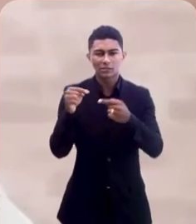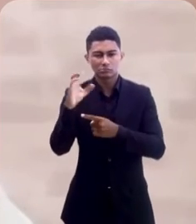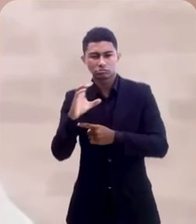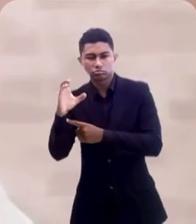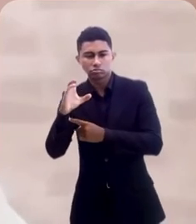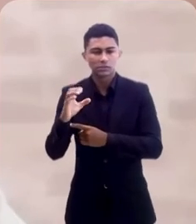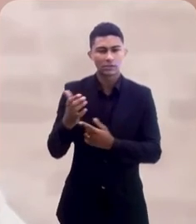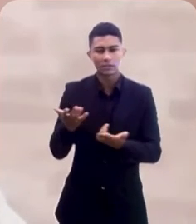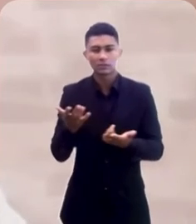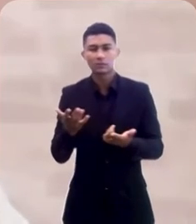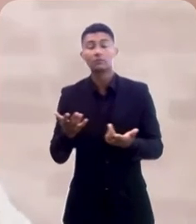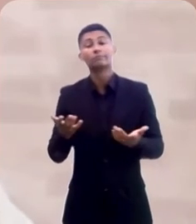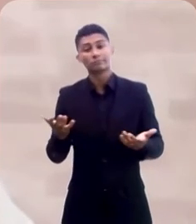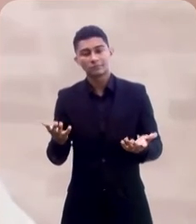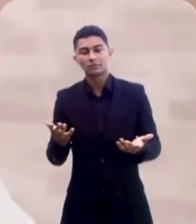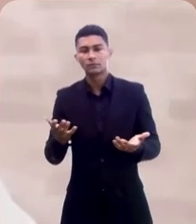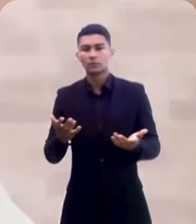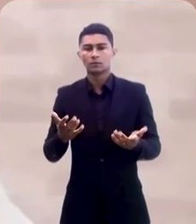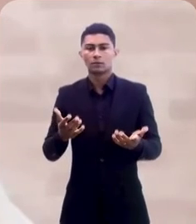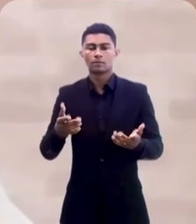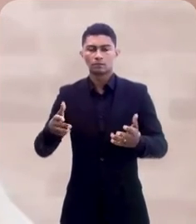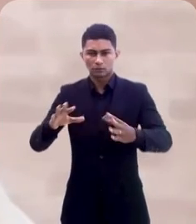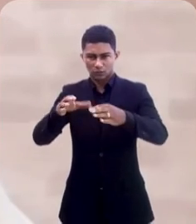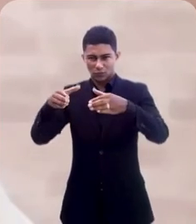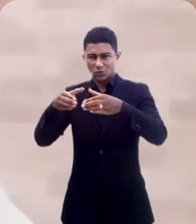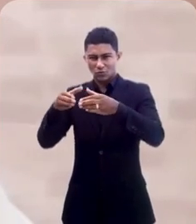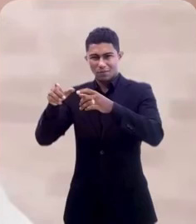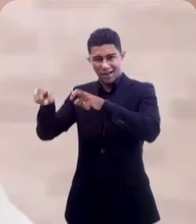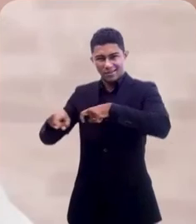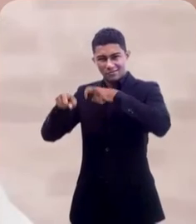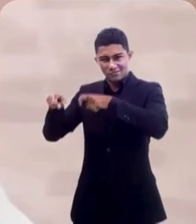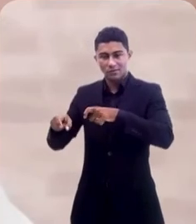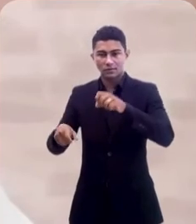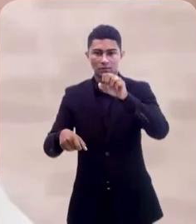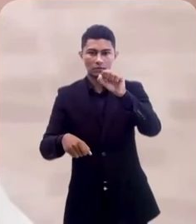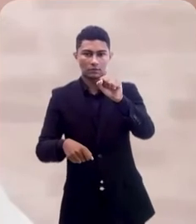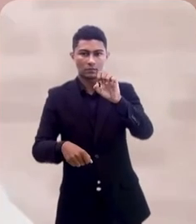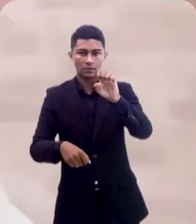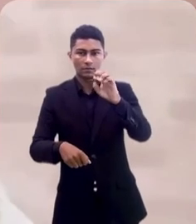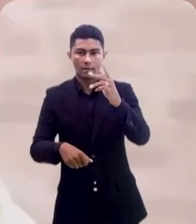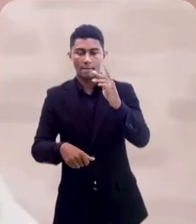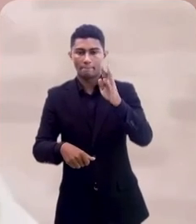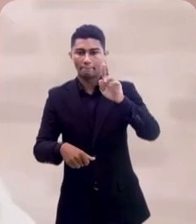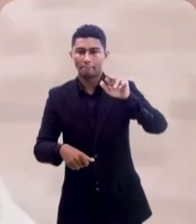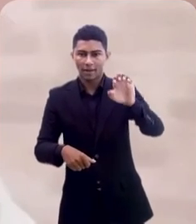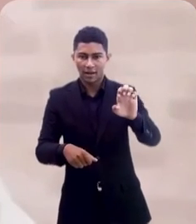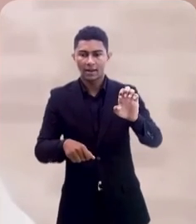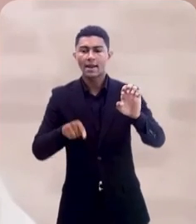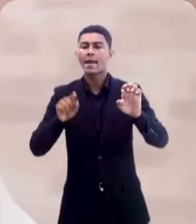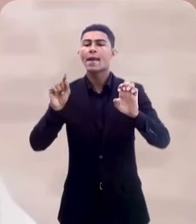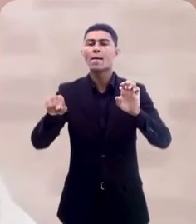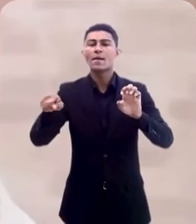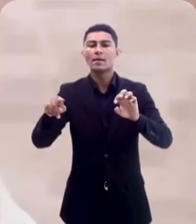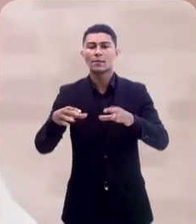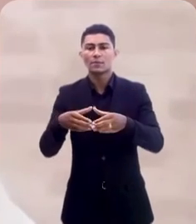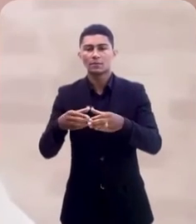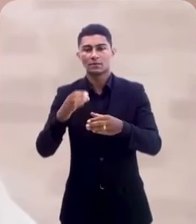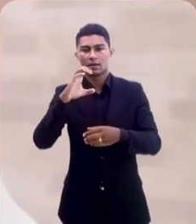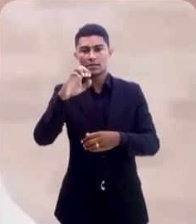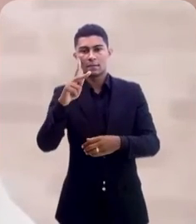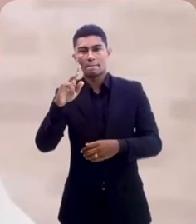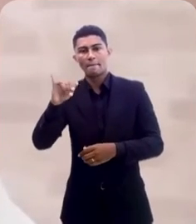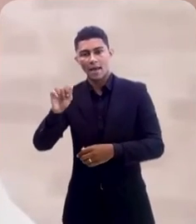científica, no caso da Federação da Agricultura com o SEBRAE, é o CEPEA, que tem